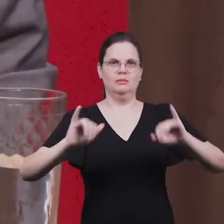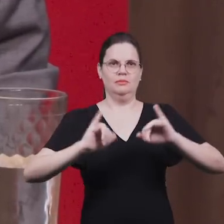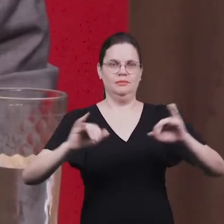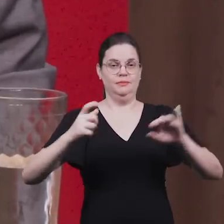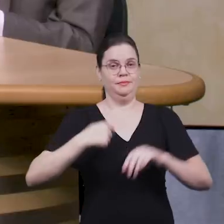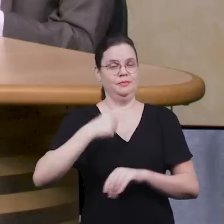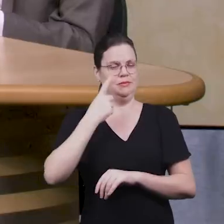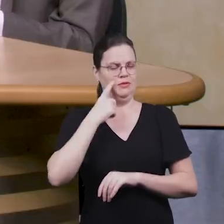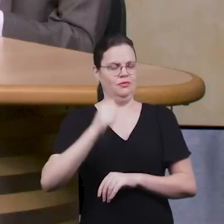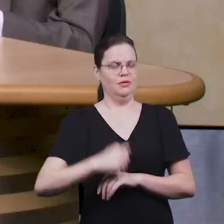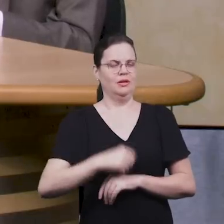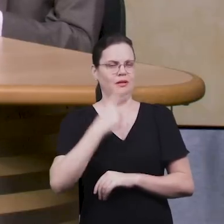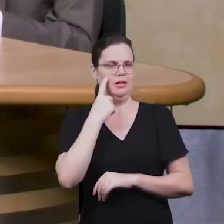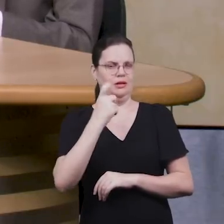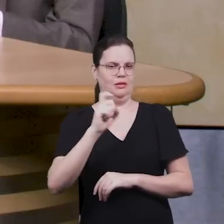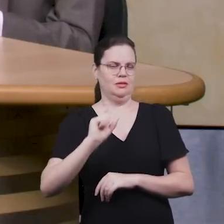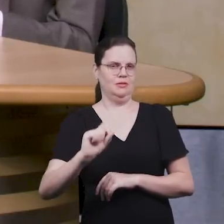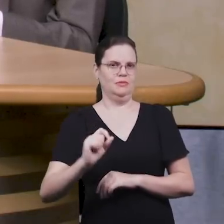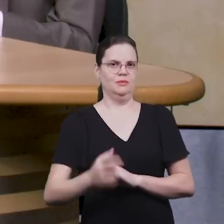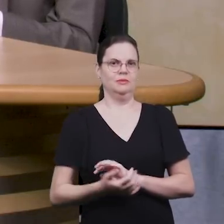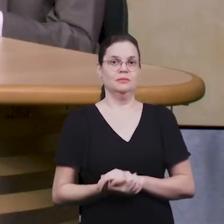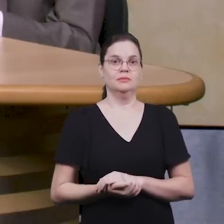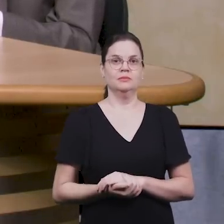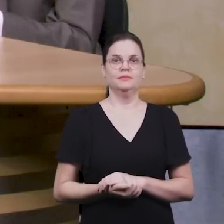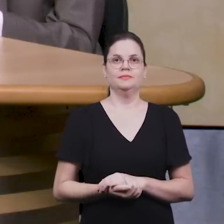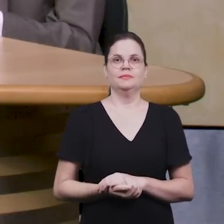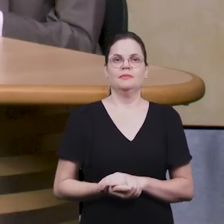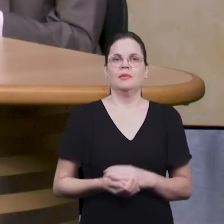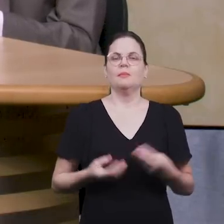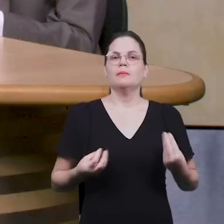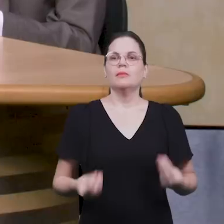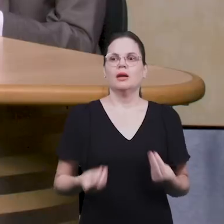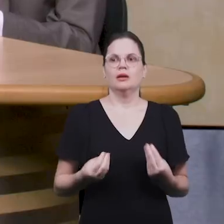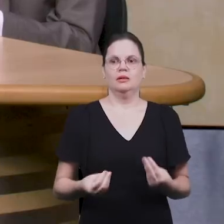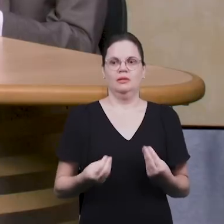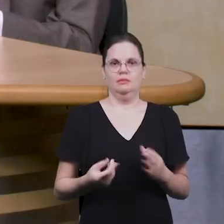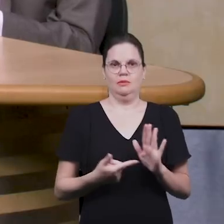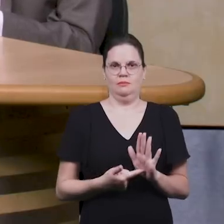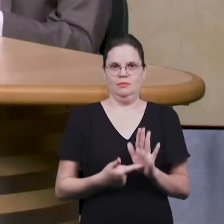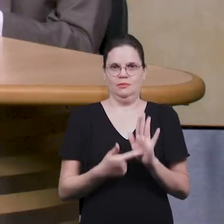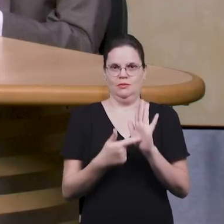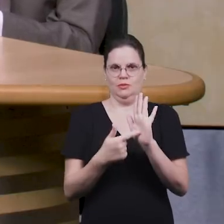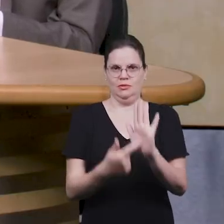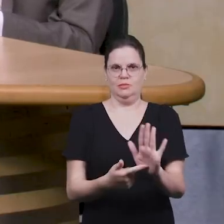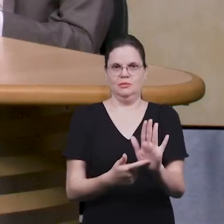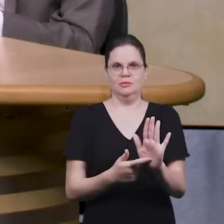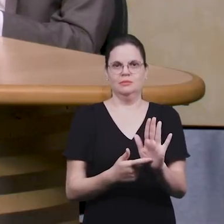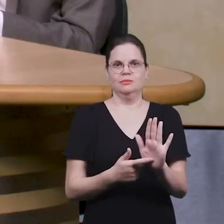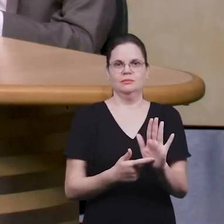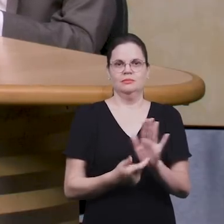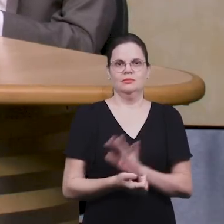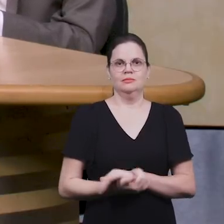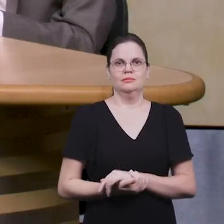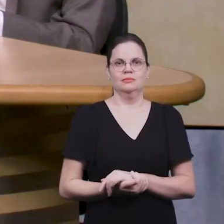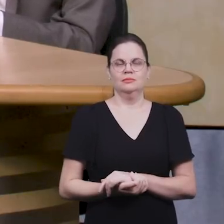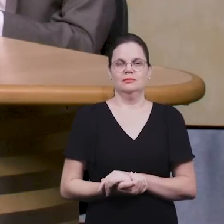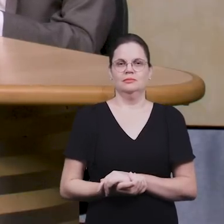Aí veja que ponto interessante para mostrar, porque